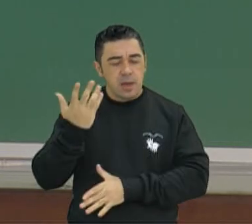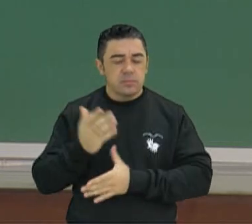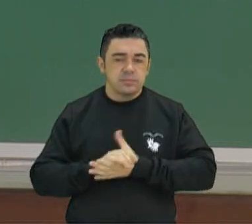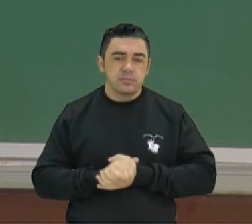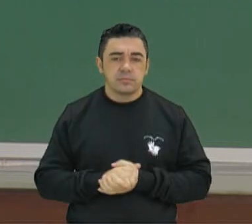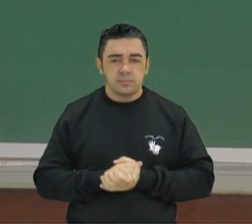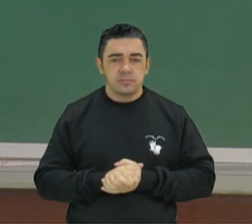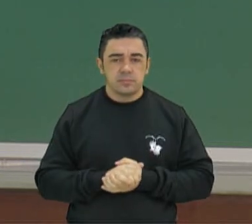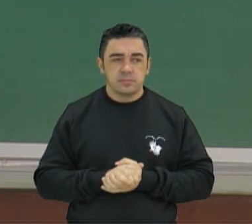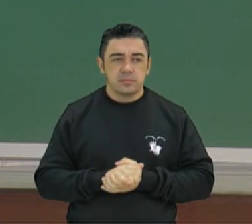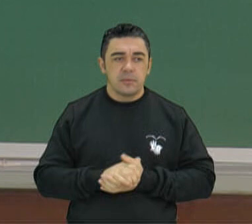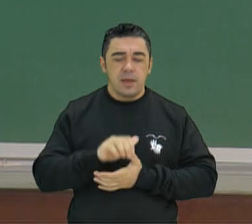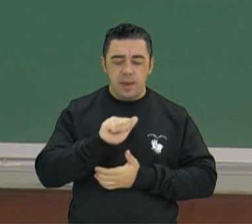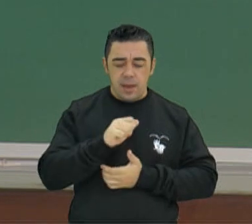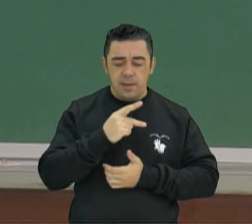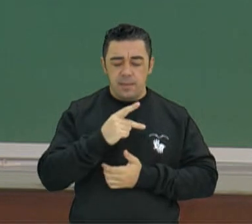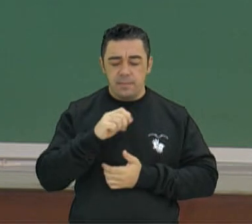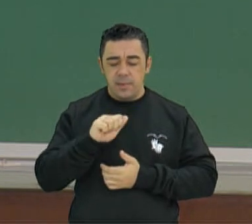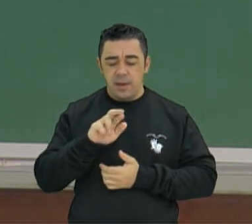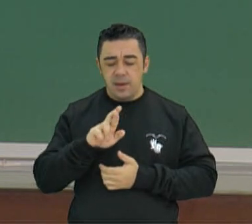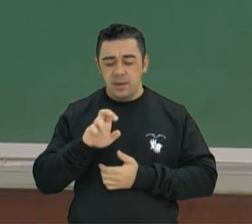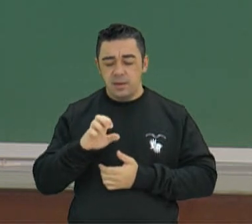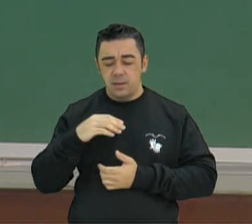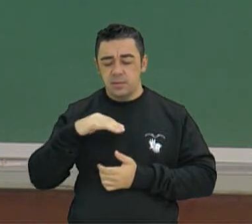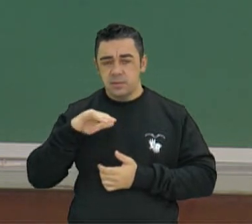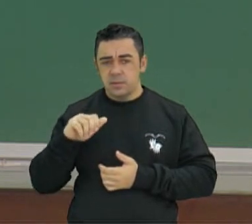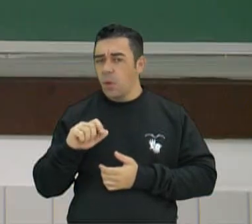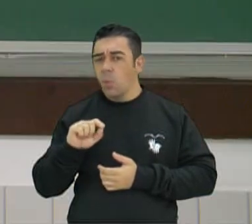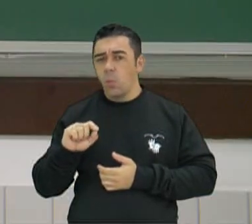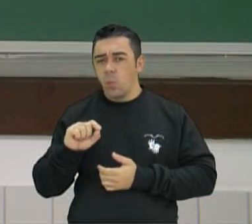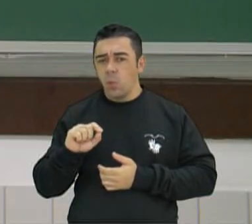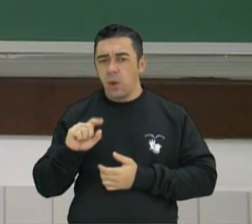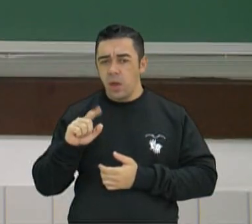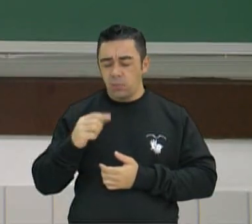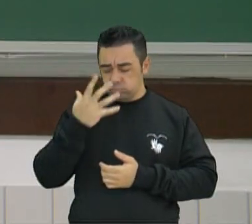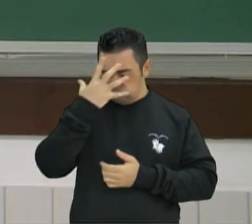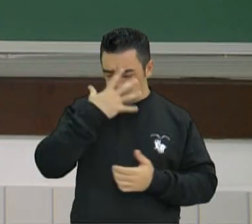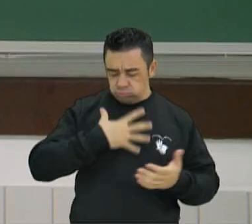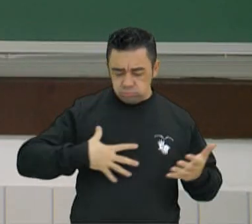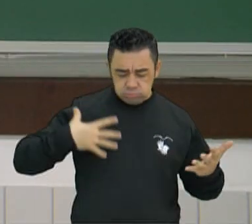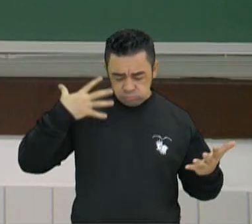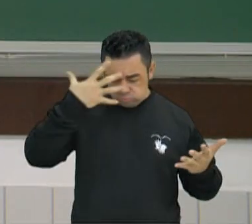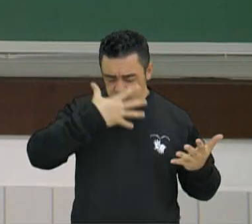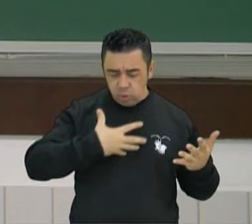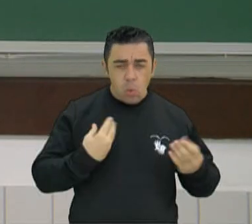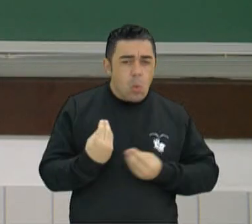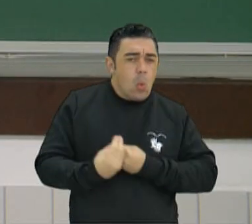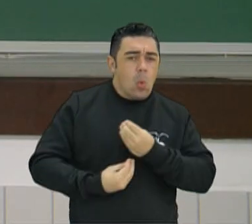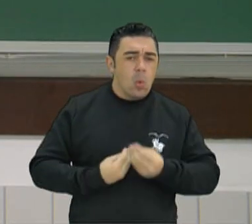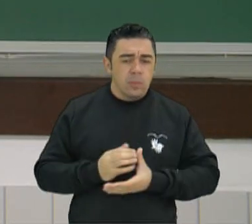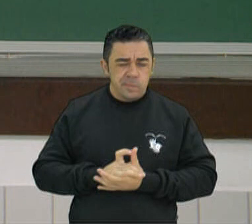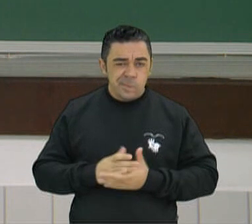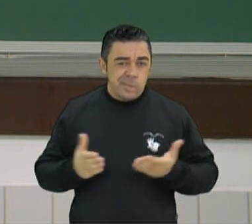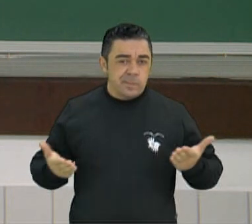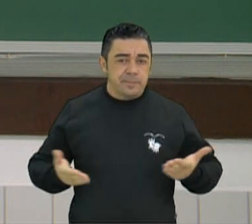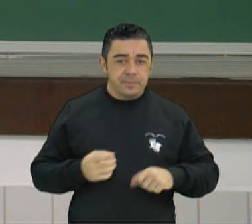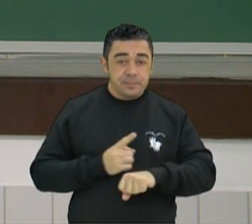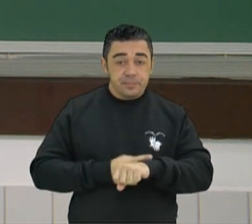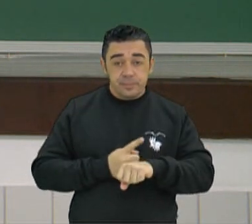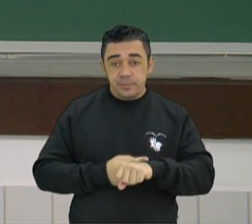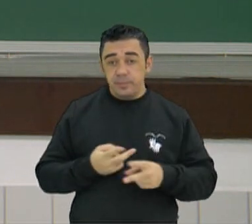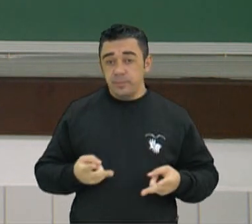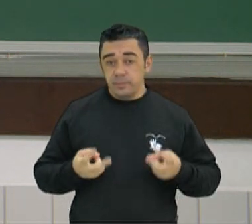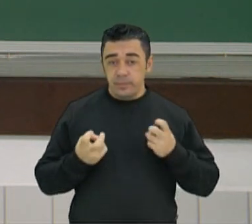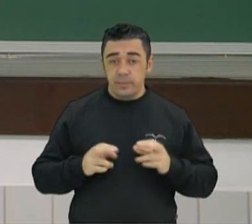Aparência é um outro termo importante nesse contexto. E no momento atual, que nós percebe-se que